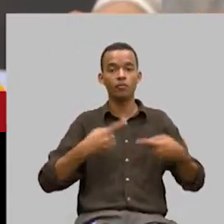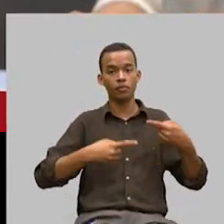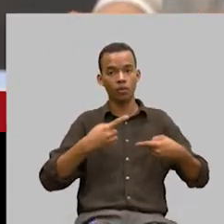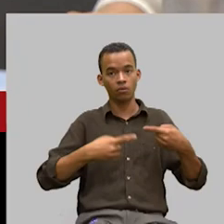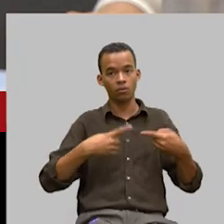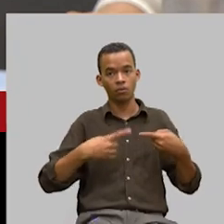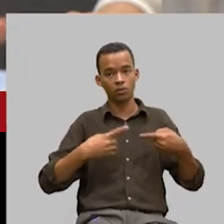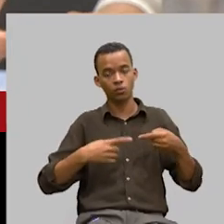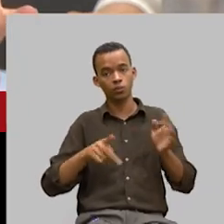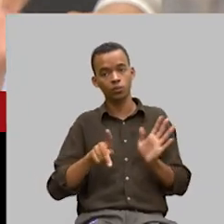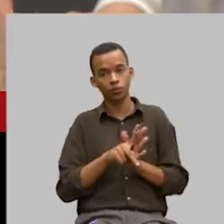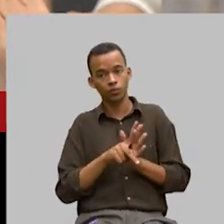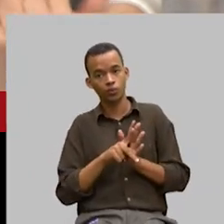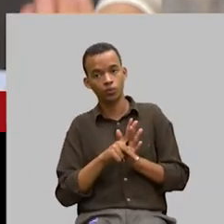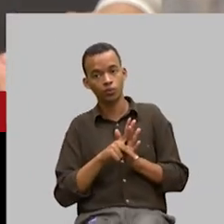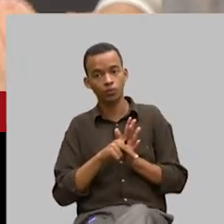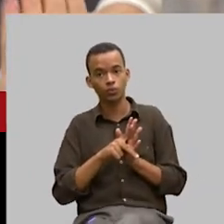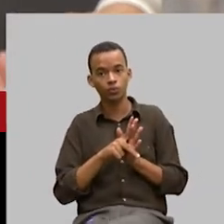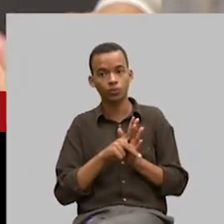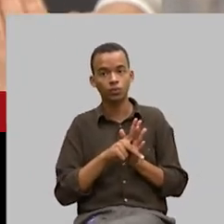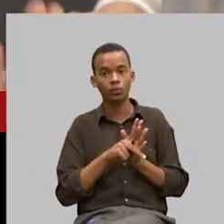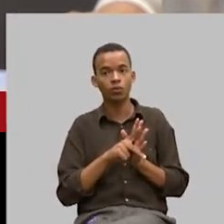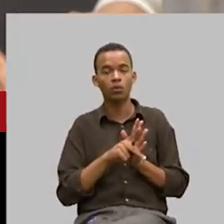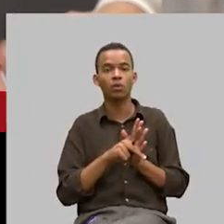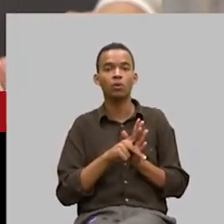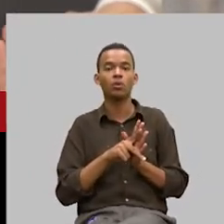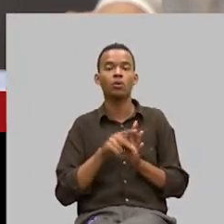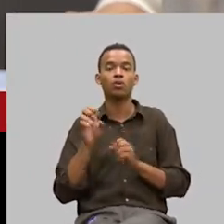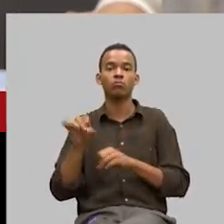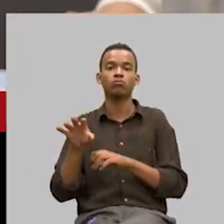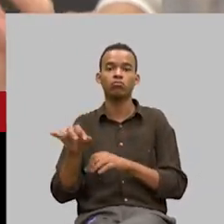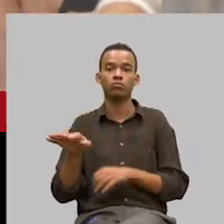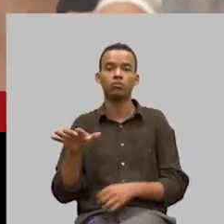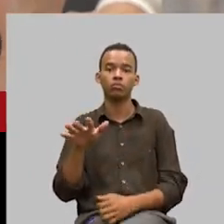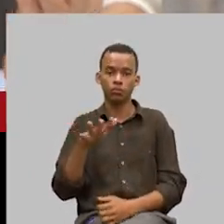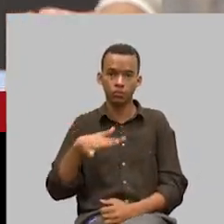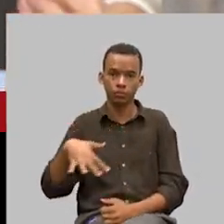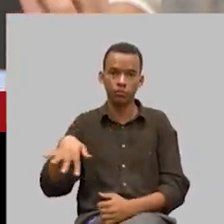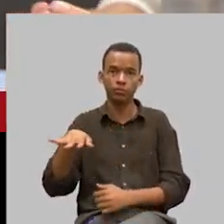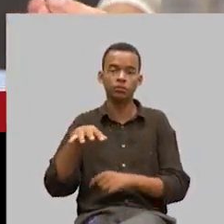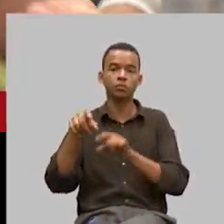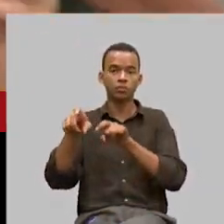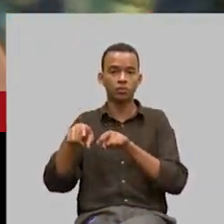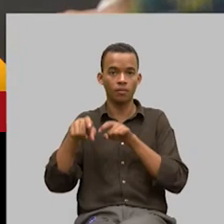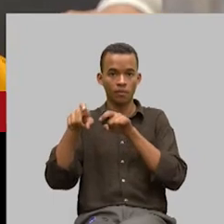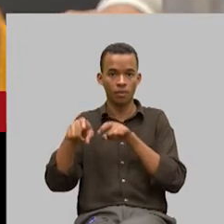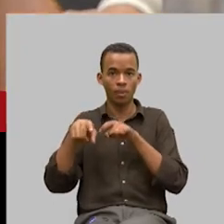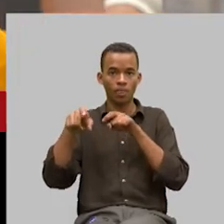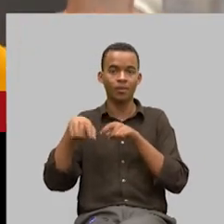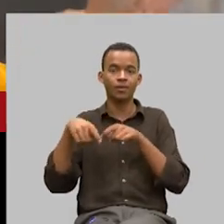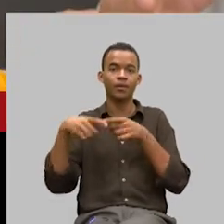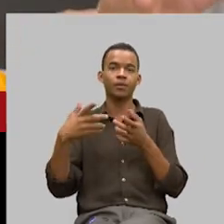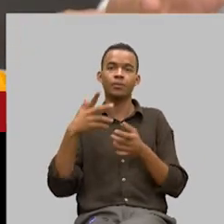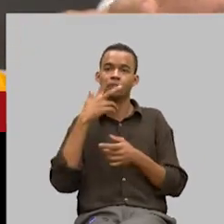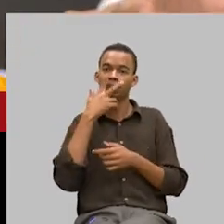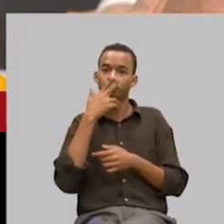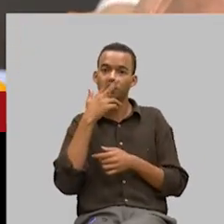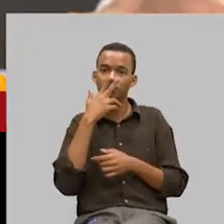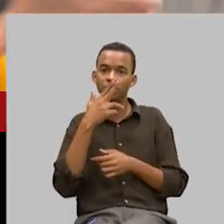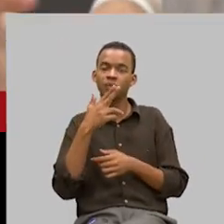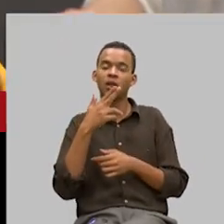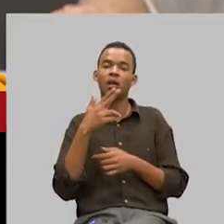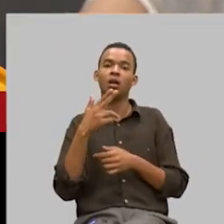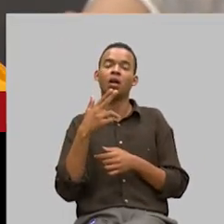campo recordando um pouquinho que de alguma forma foi colocado isso pela manhã elas não estão de maneira nenhuma desarticulada com essas outras